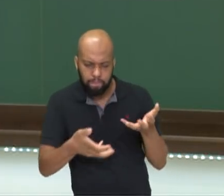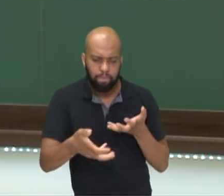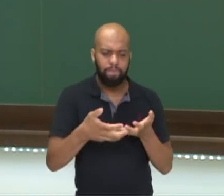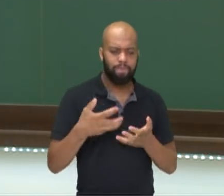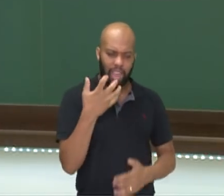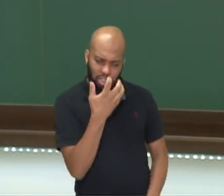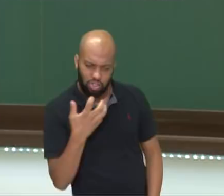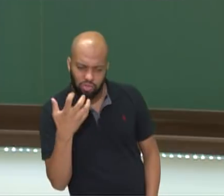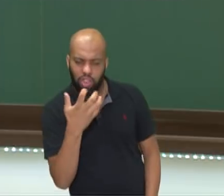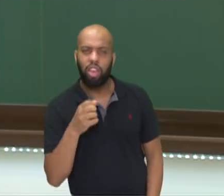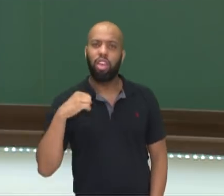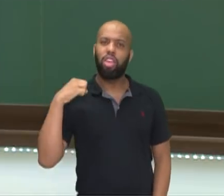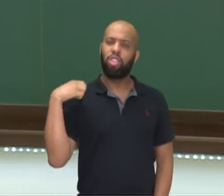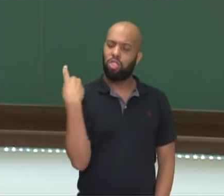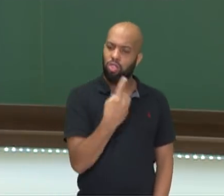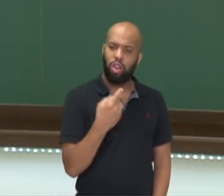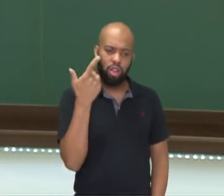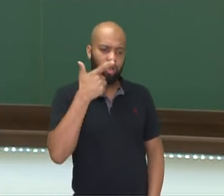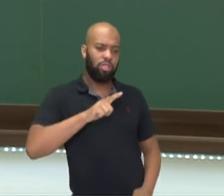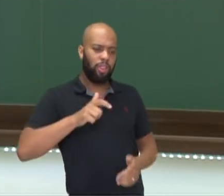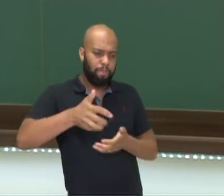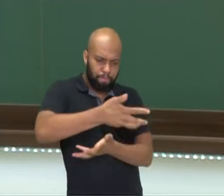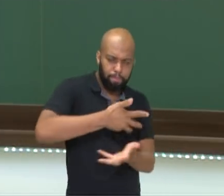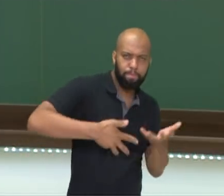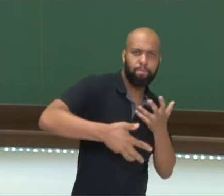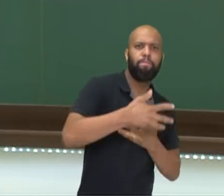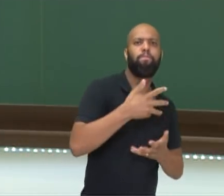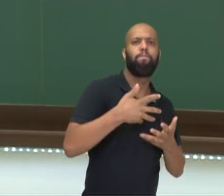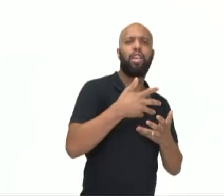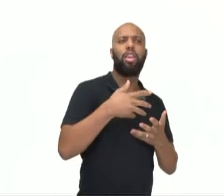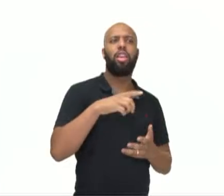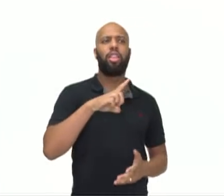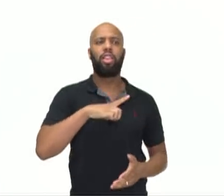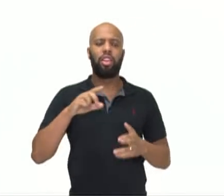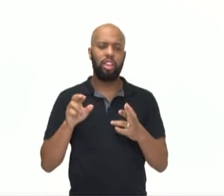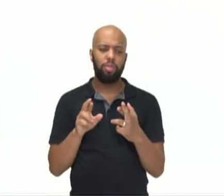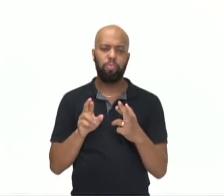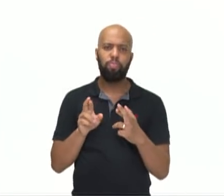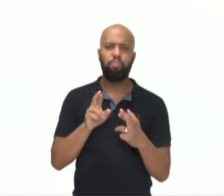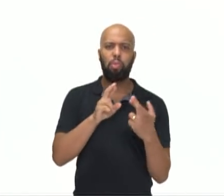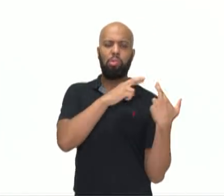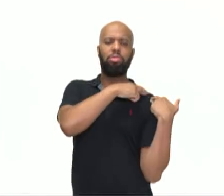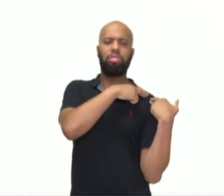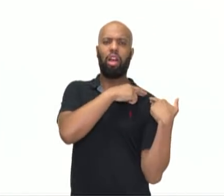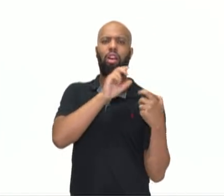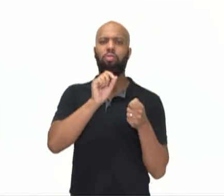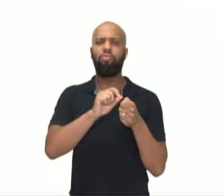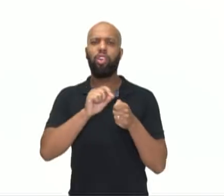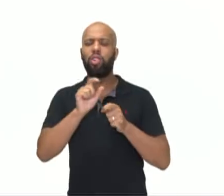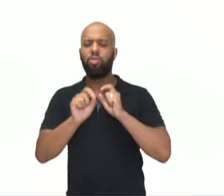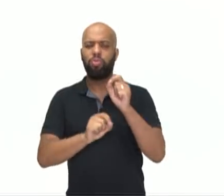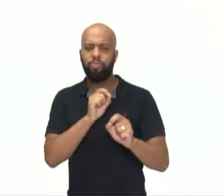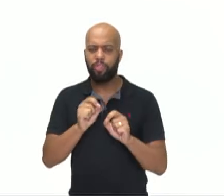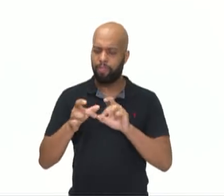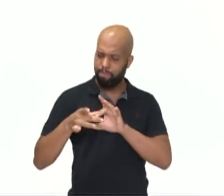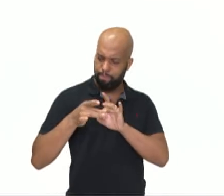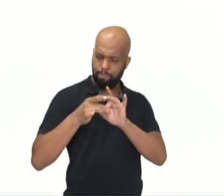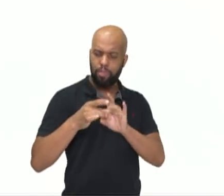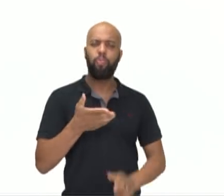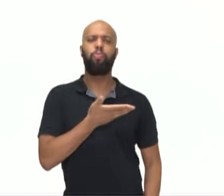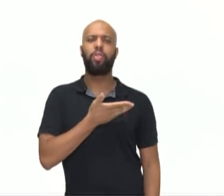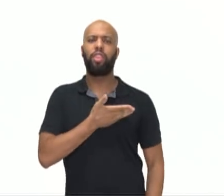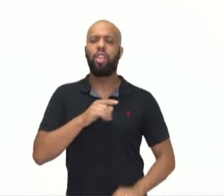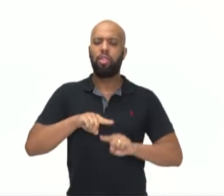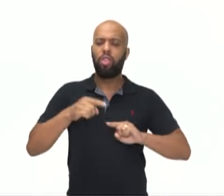nós, quando cativamos, somos responsáveis por aquilo que cativamos. Então tem que cativar a amizade. Só que para cativar